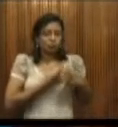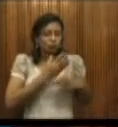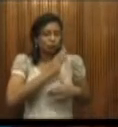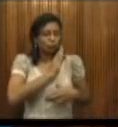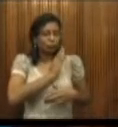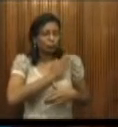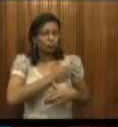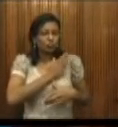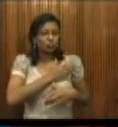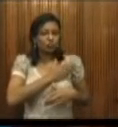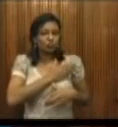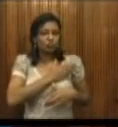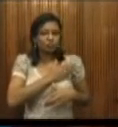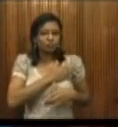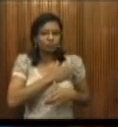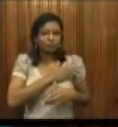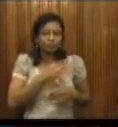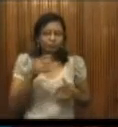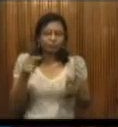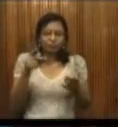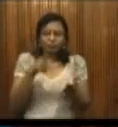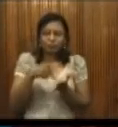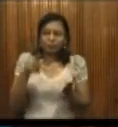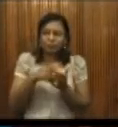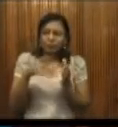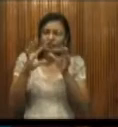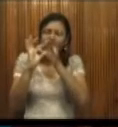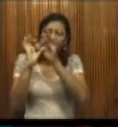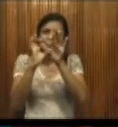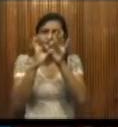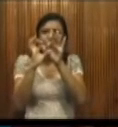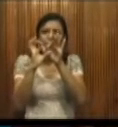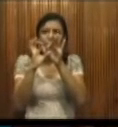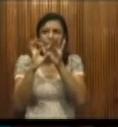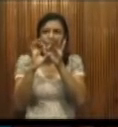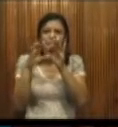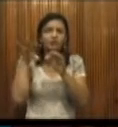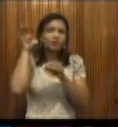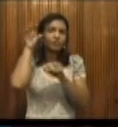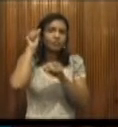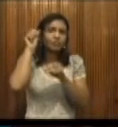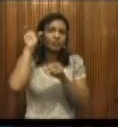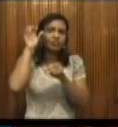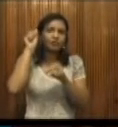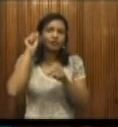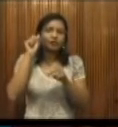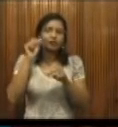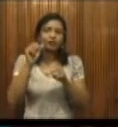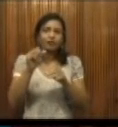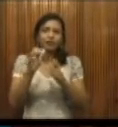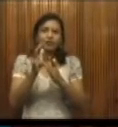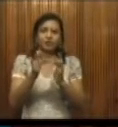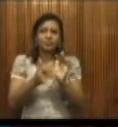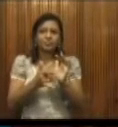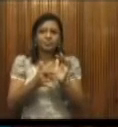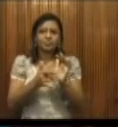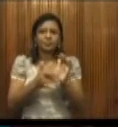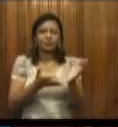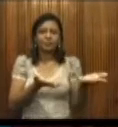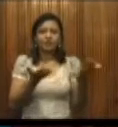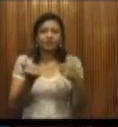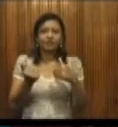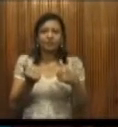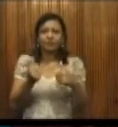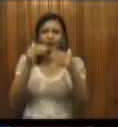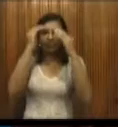íntima comunhão com Ele. Ouça a voz de Jesus Cristo. Vem e segue-me. Que Deus